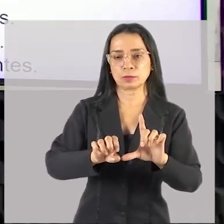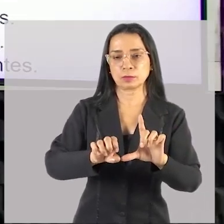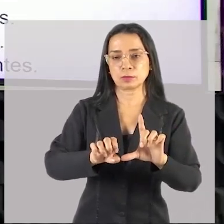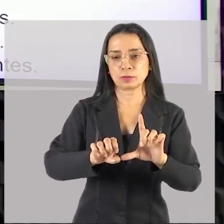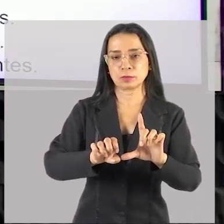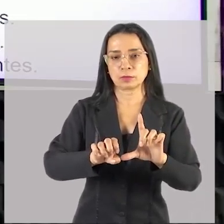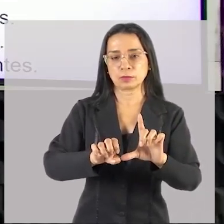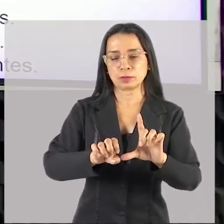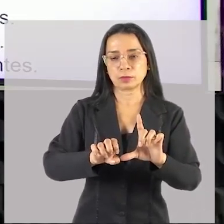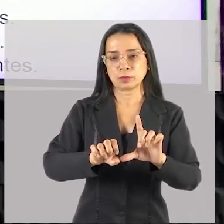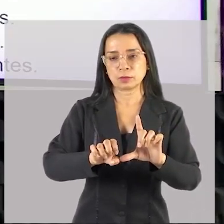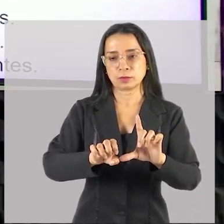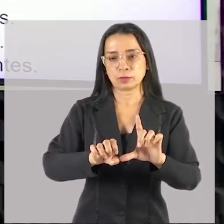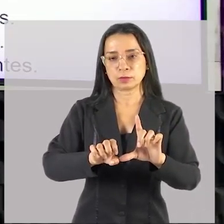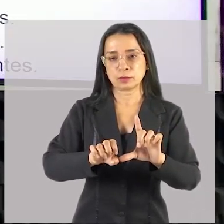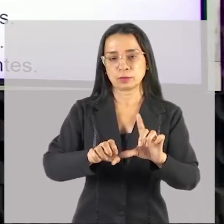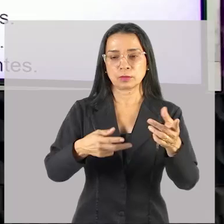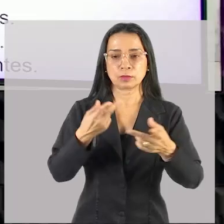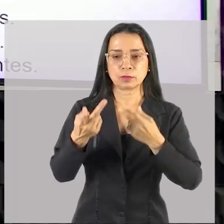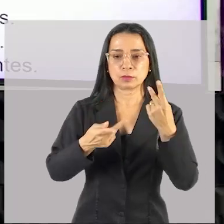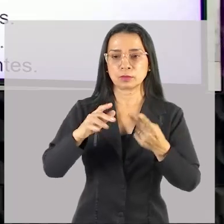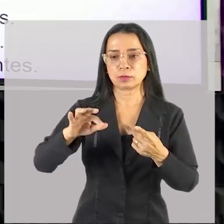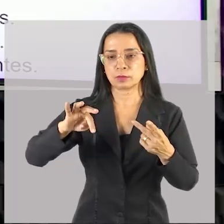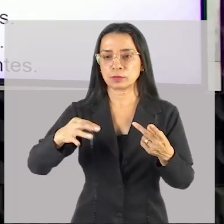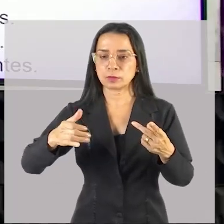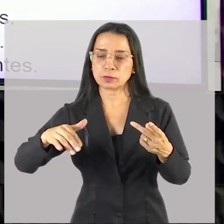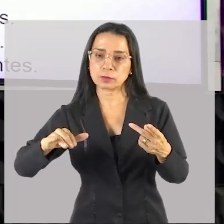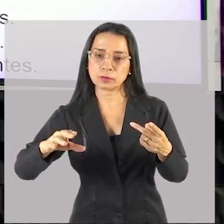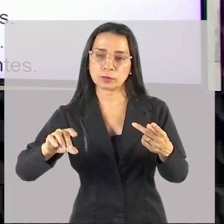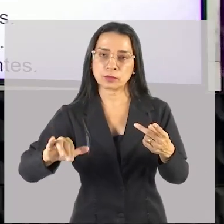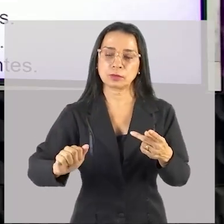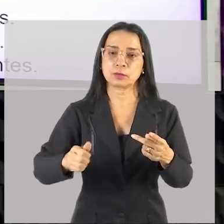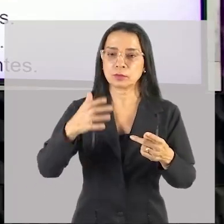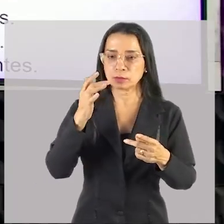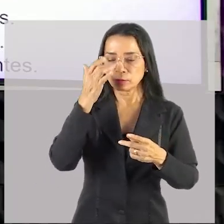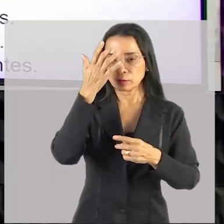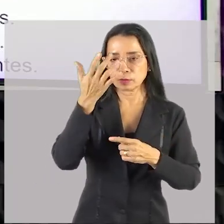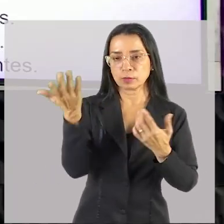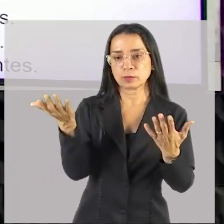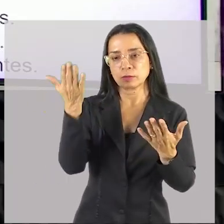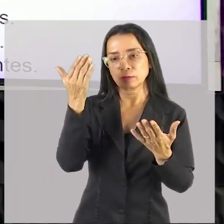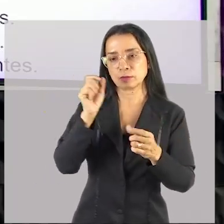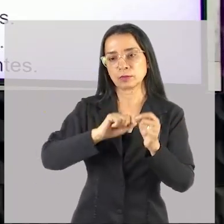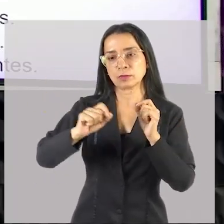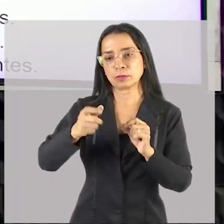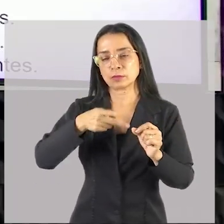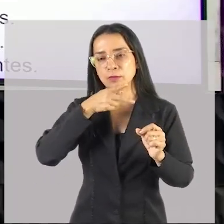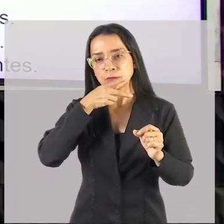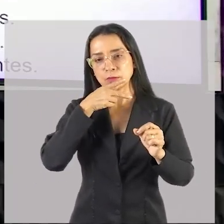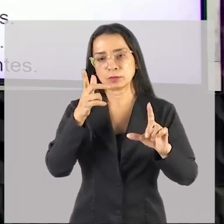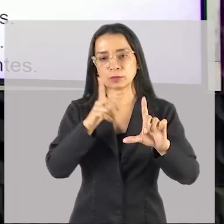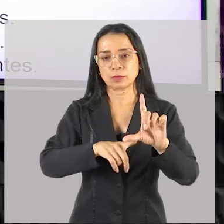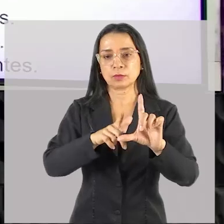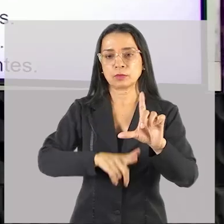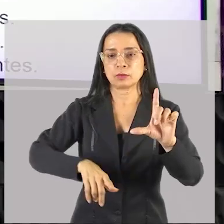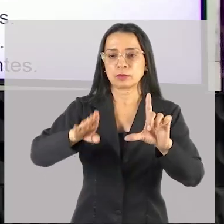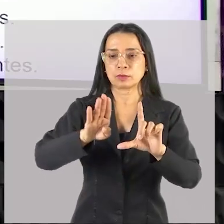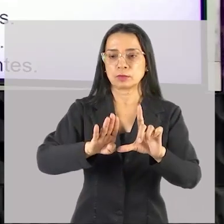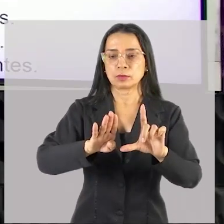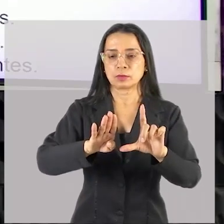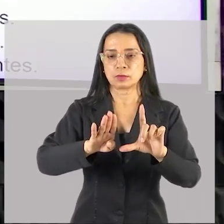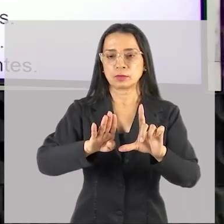o legislador deve possuir. Então, a letra B, até agora, é a mais adequada. Vamos à letra C. Utilidade e